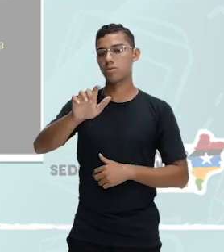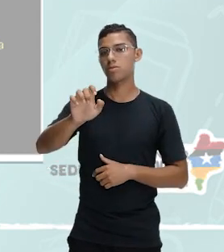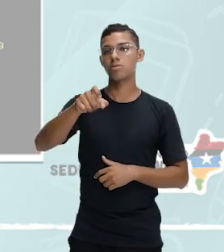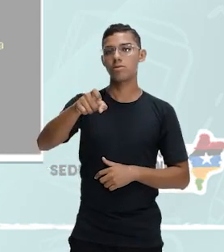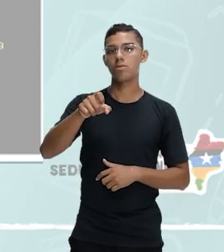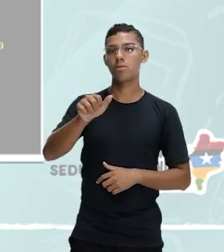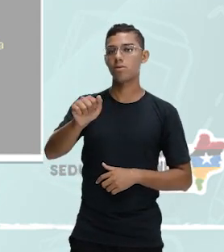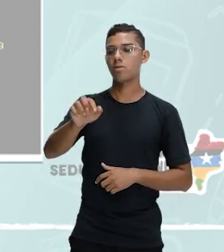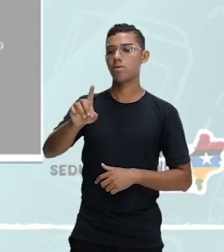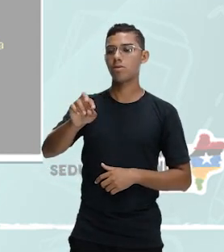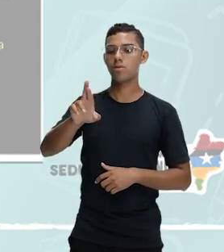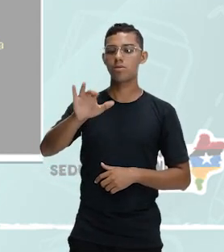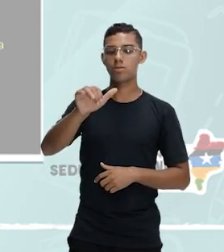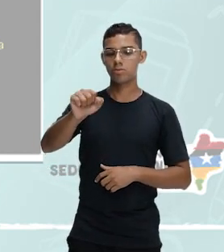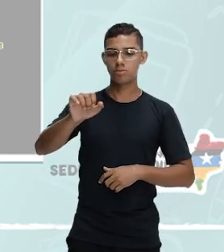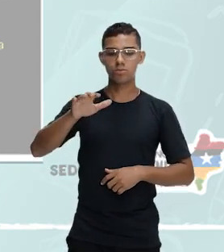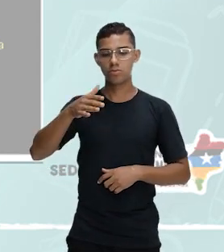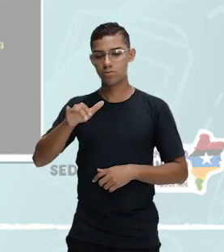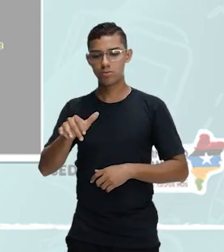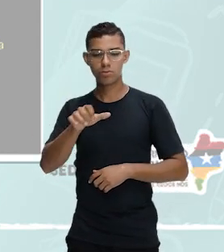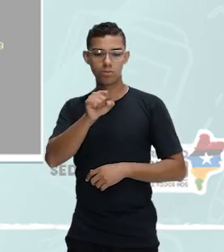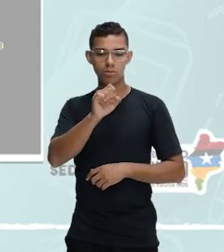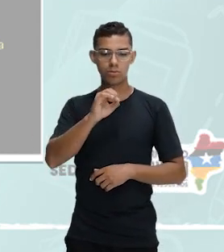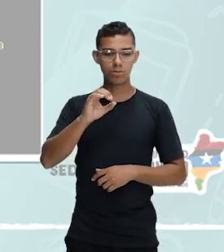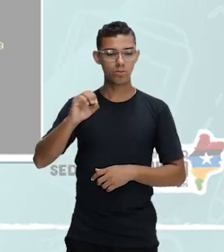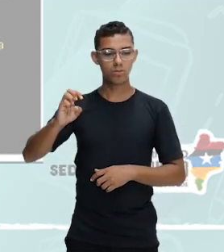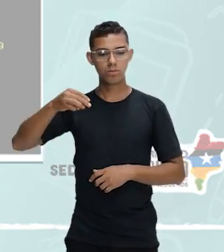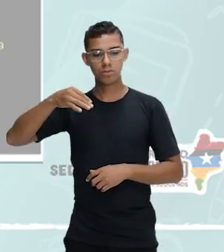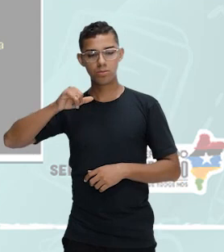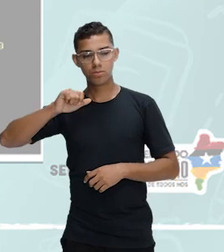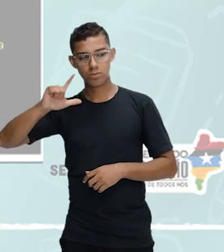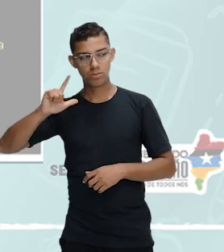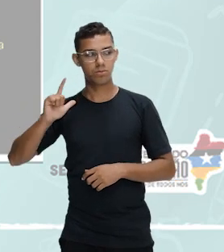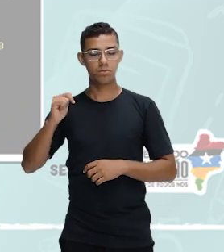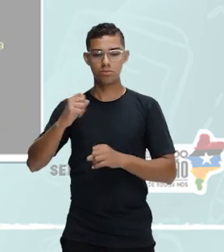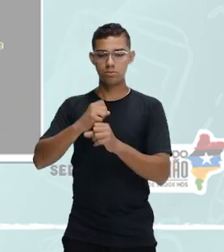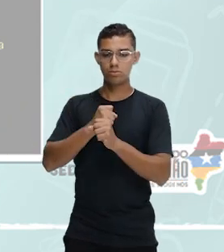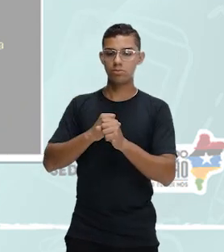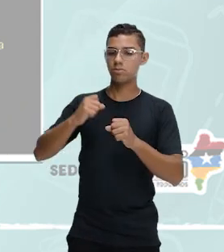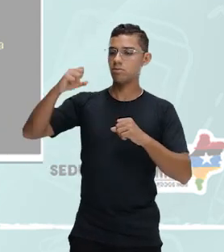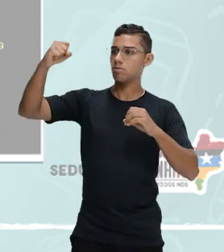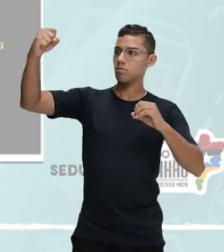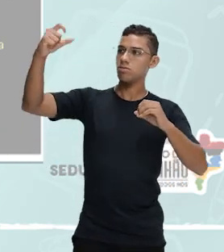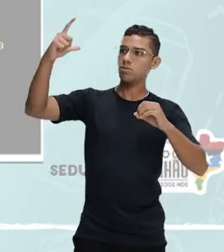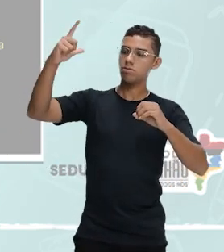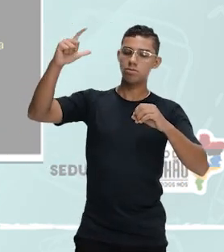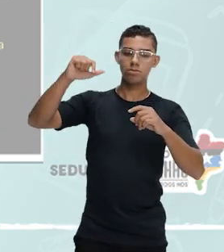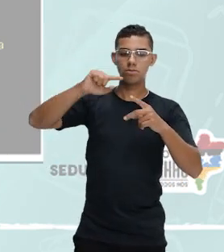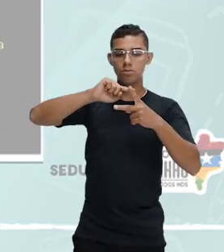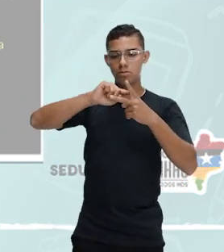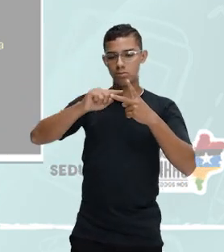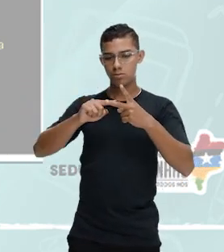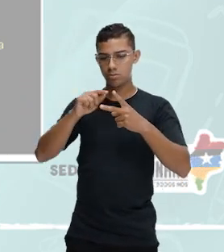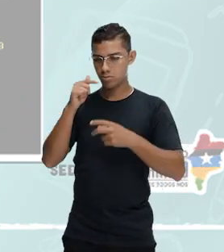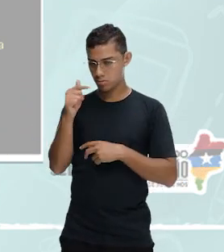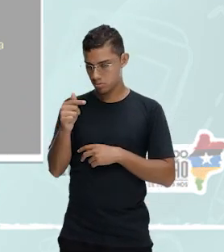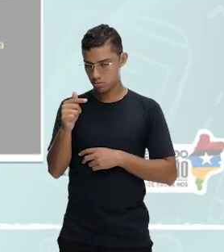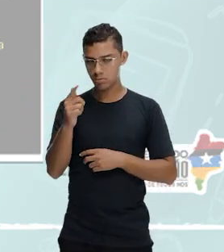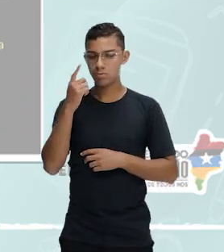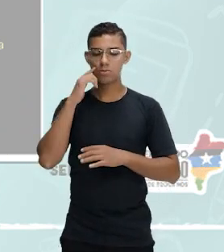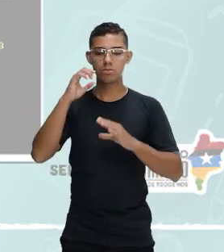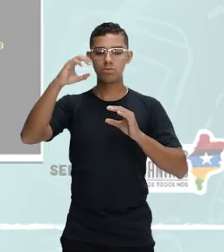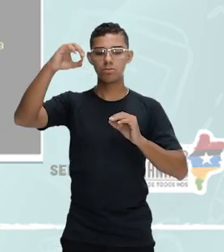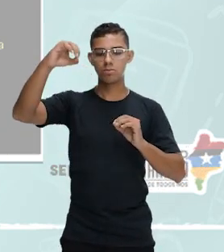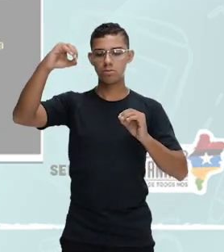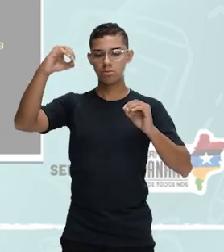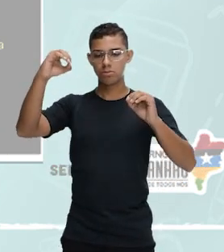a 800 mil metros de Siena, o Sol ficava a 7 graus, né, ao